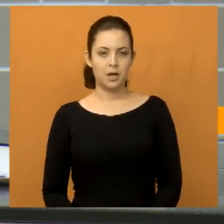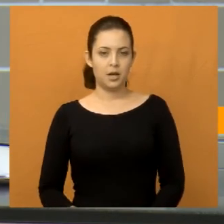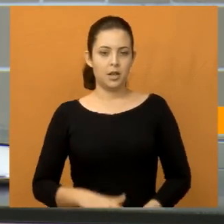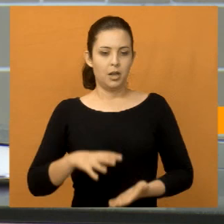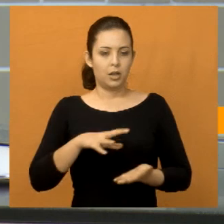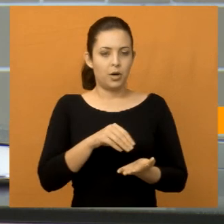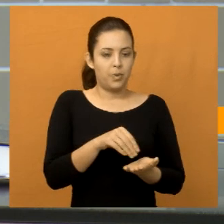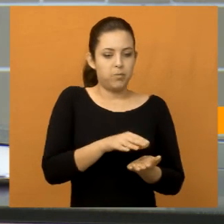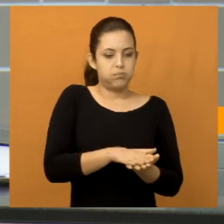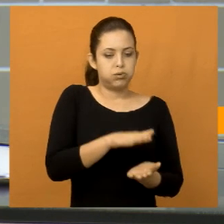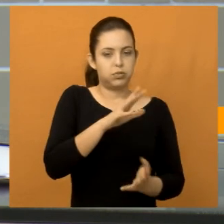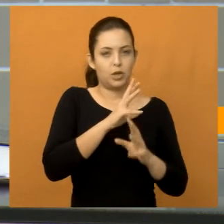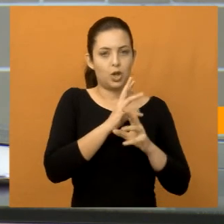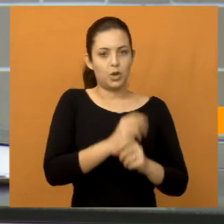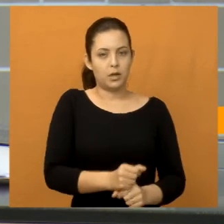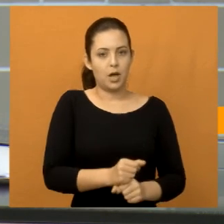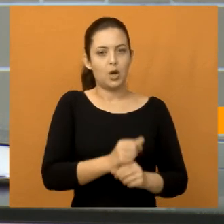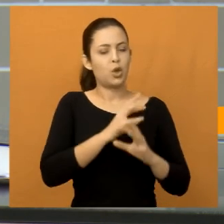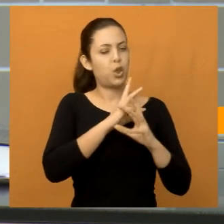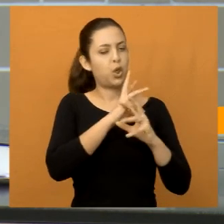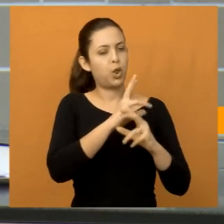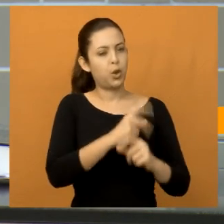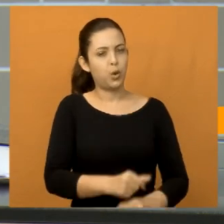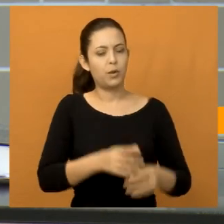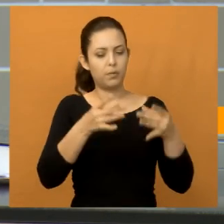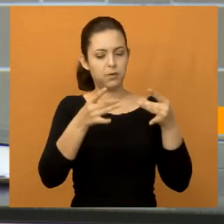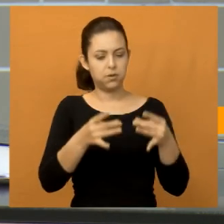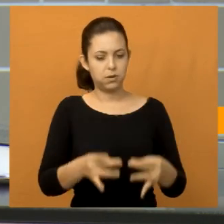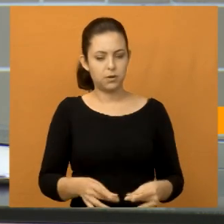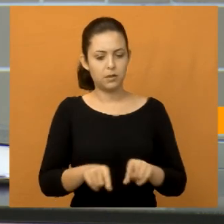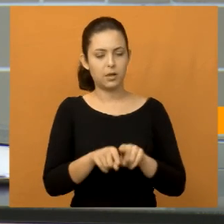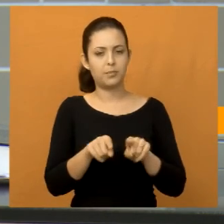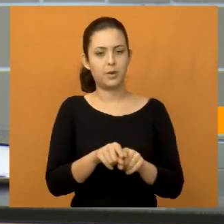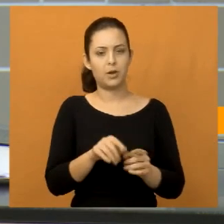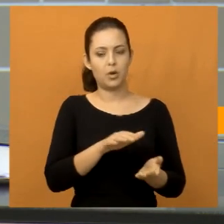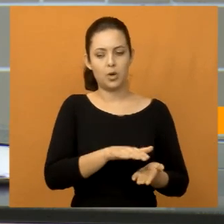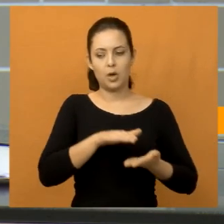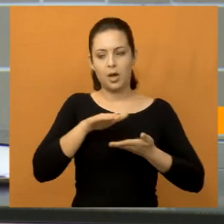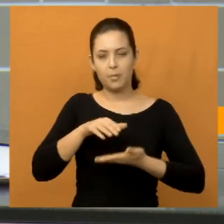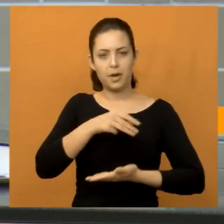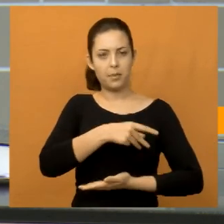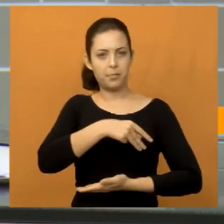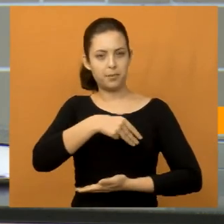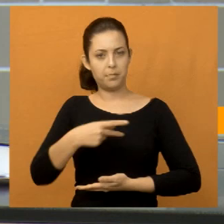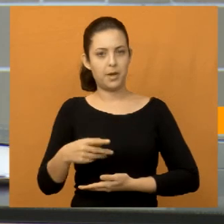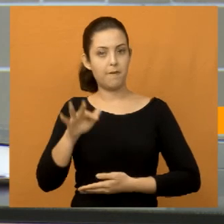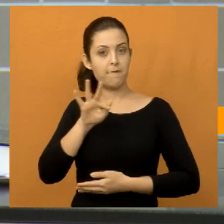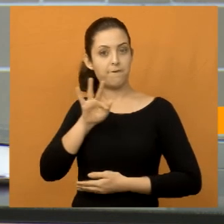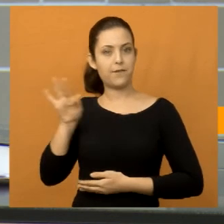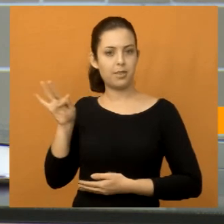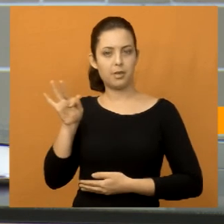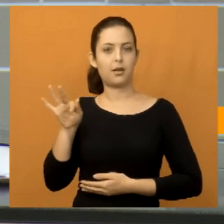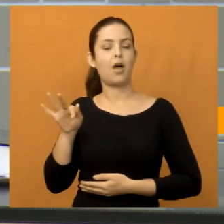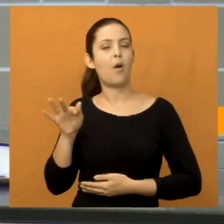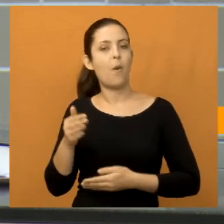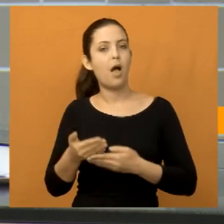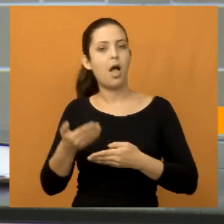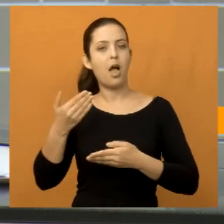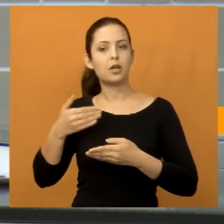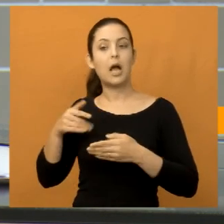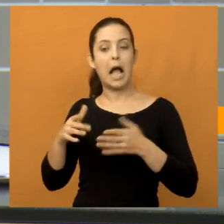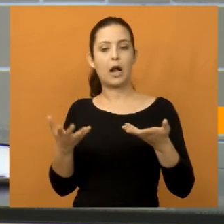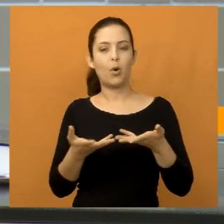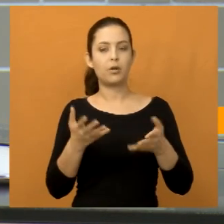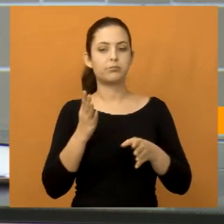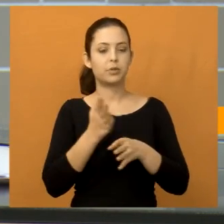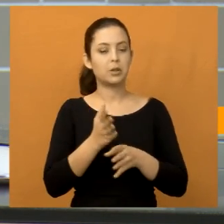Extração de cópia integral de todo o apurado e remessa ao Ministério Público Federal ante a